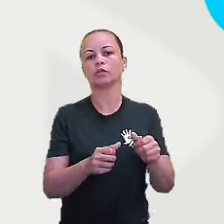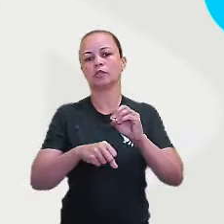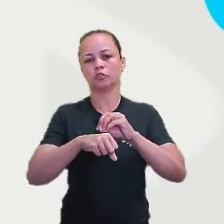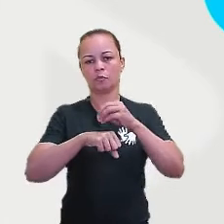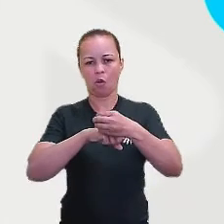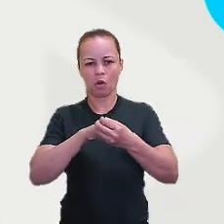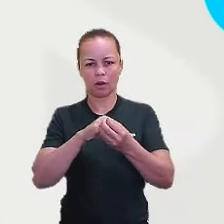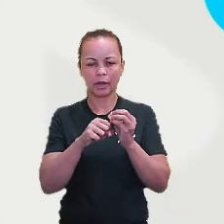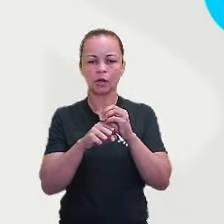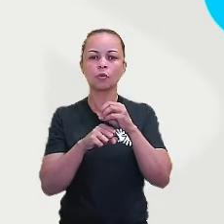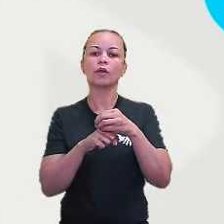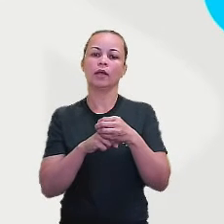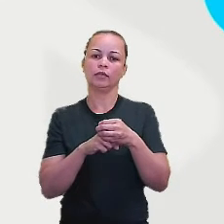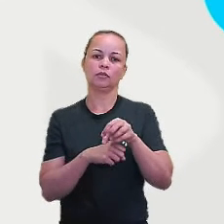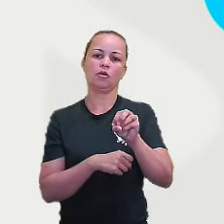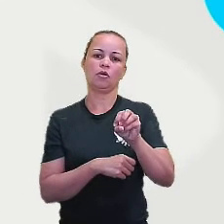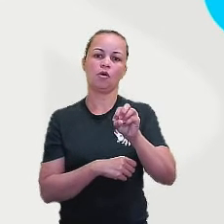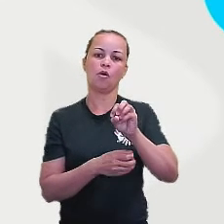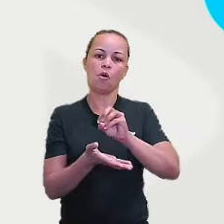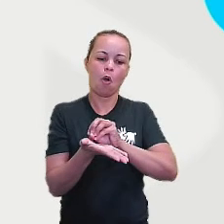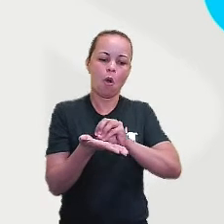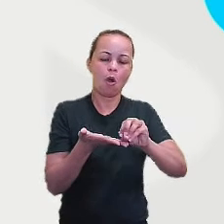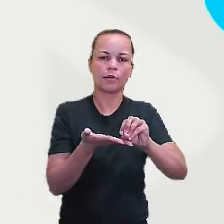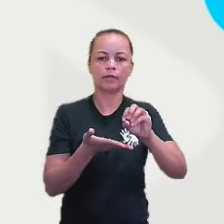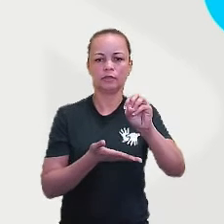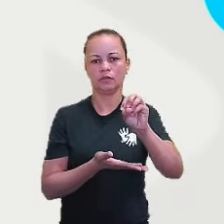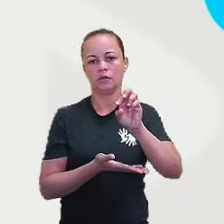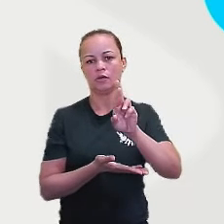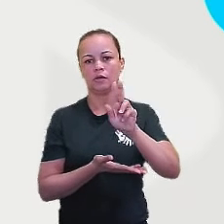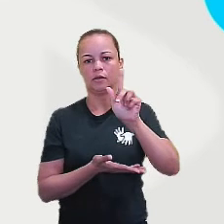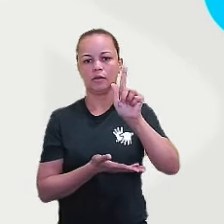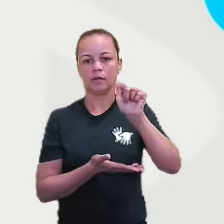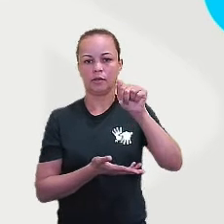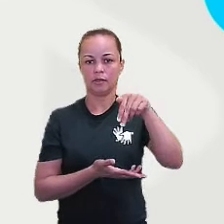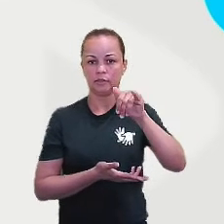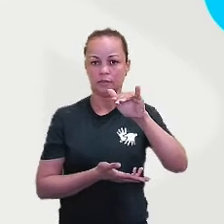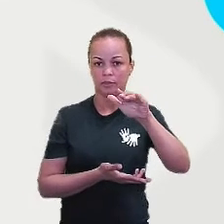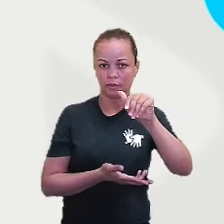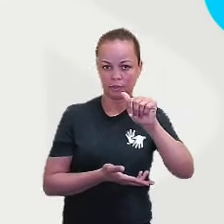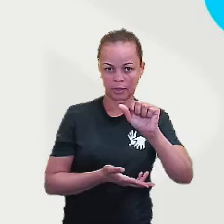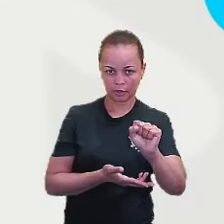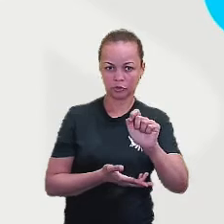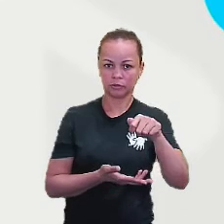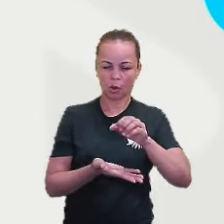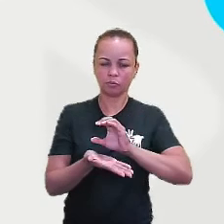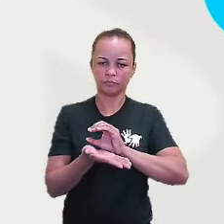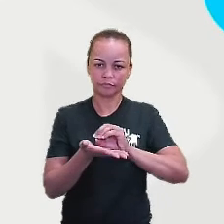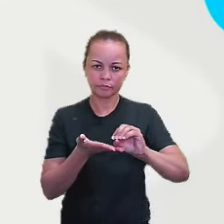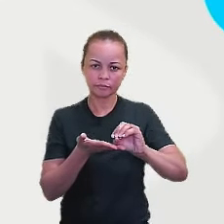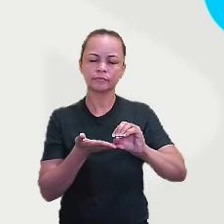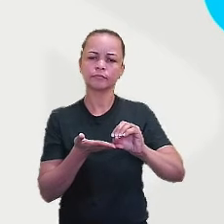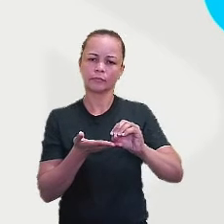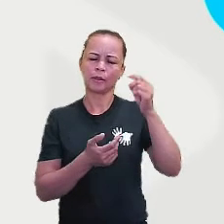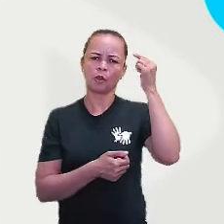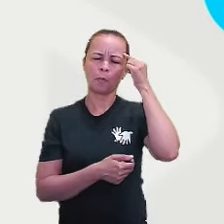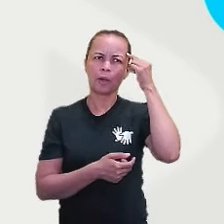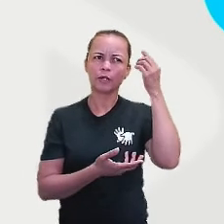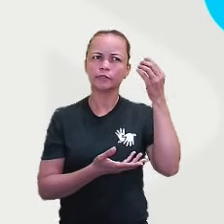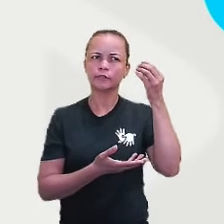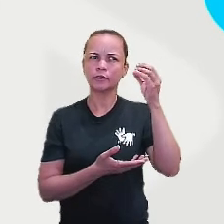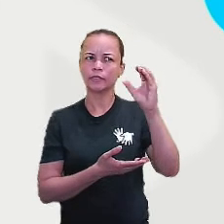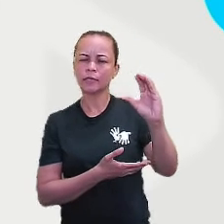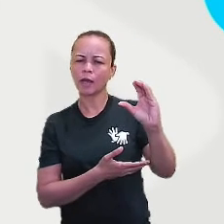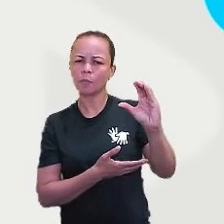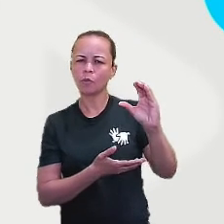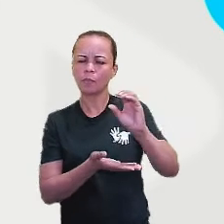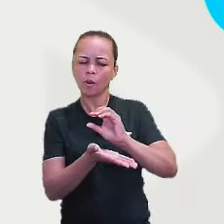moléculas orgânicas. Presta atenção nessa informação também, ó. Todas as moléculas orgânicas. Pensou em elemento orgânico, pensa em carbono.